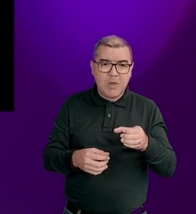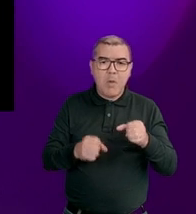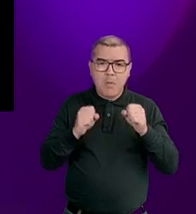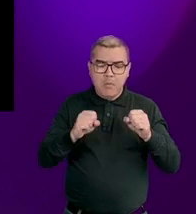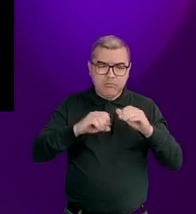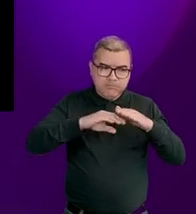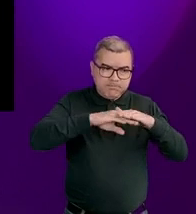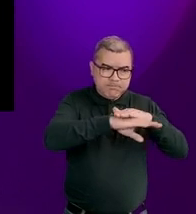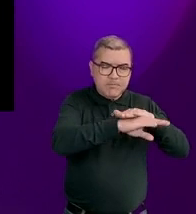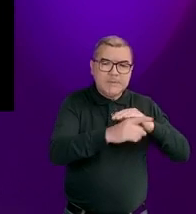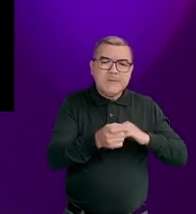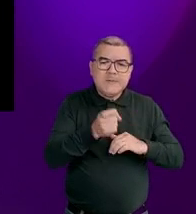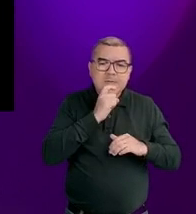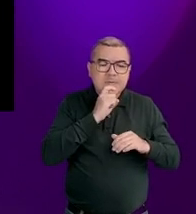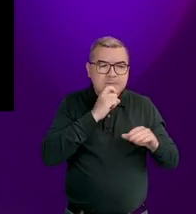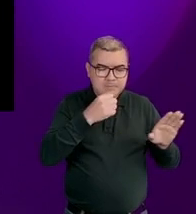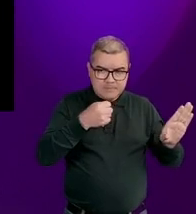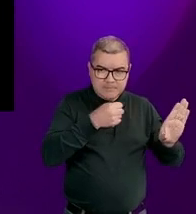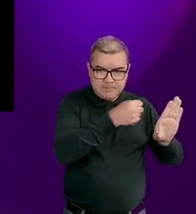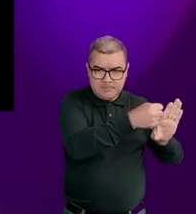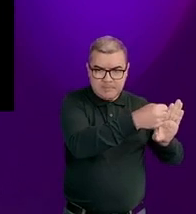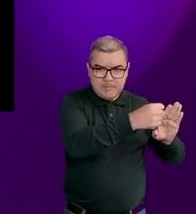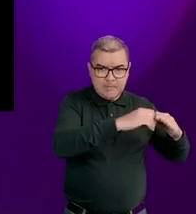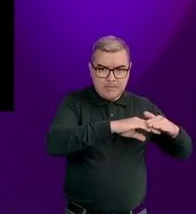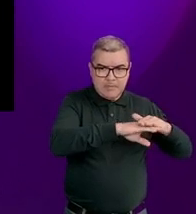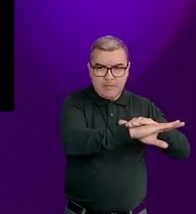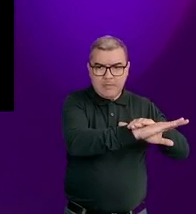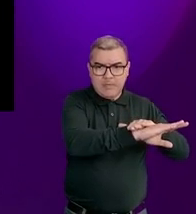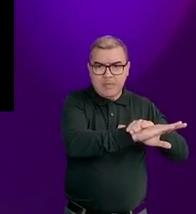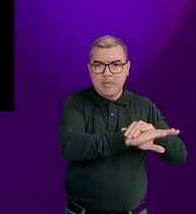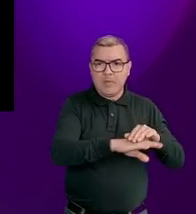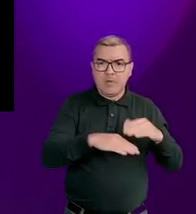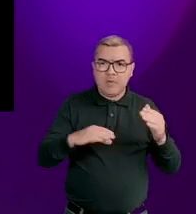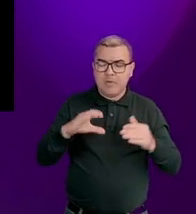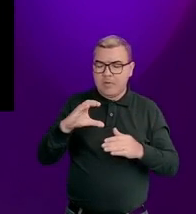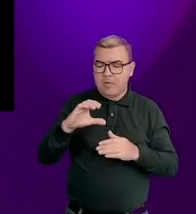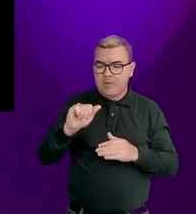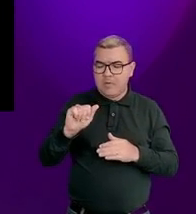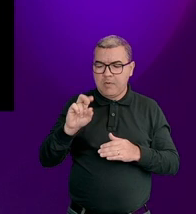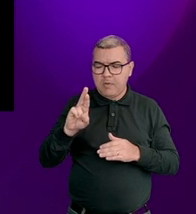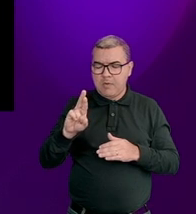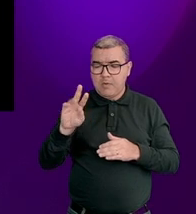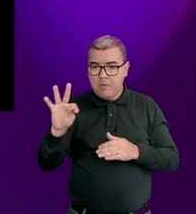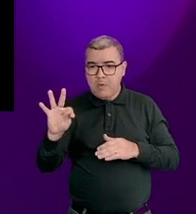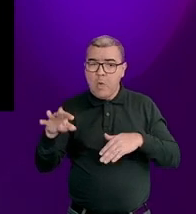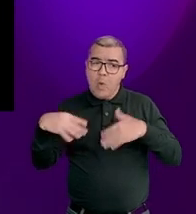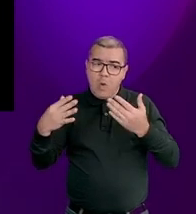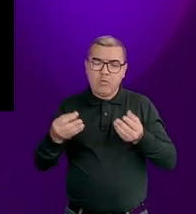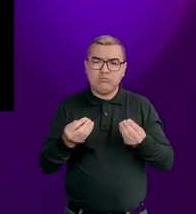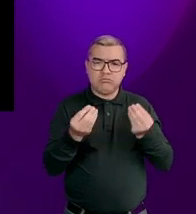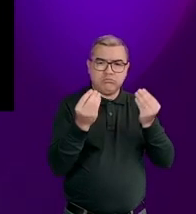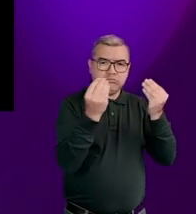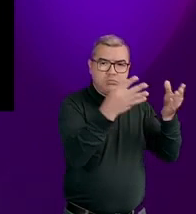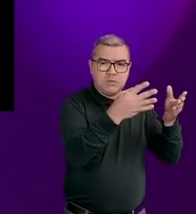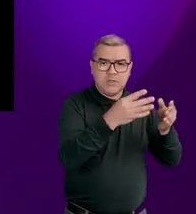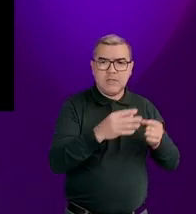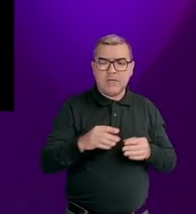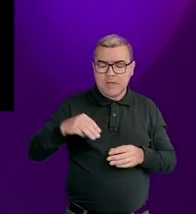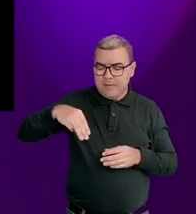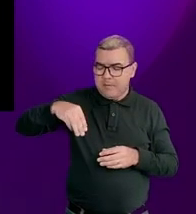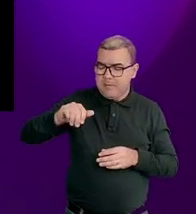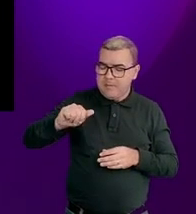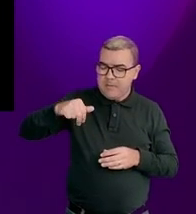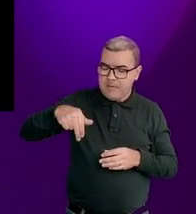congelado ou para alguns CAR-Ts pode ser enviado a fresco para uma manufatura.